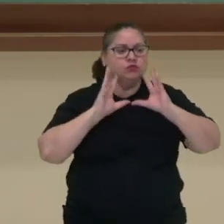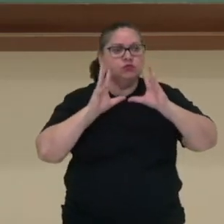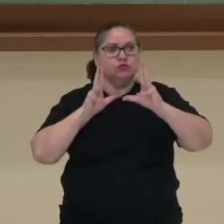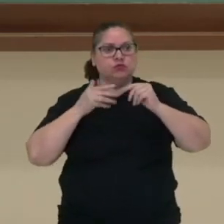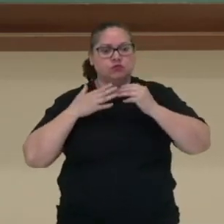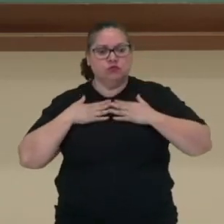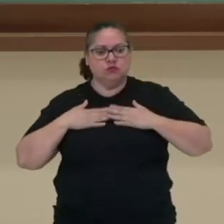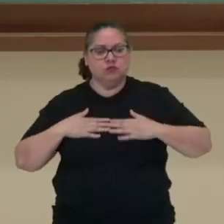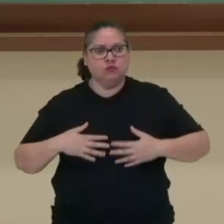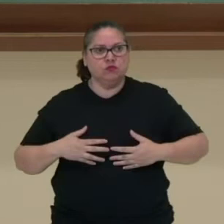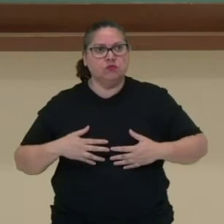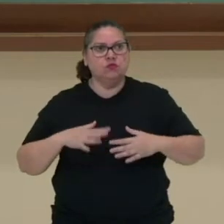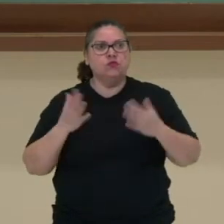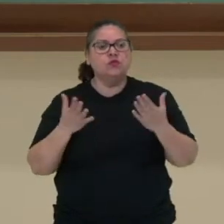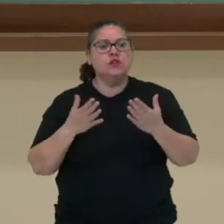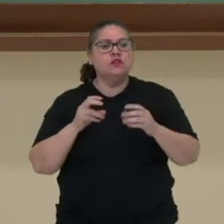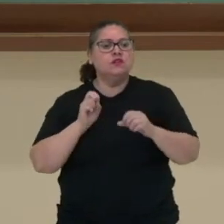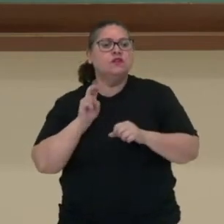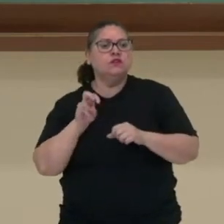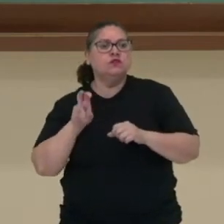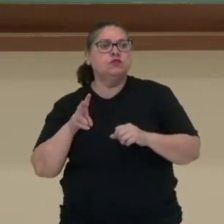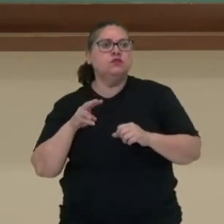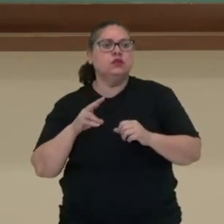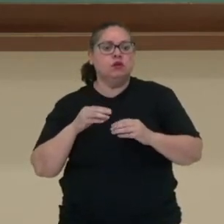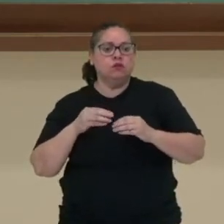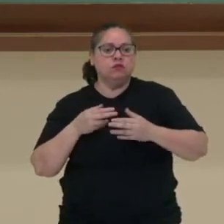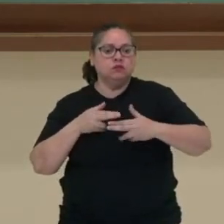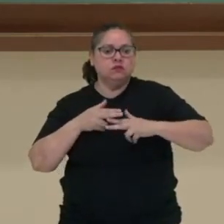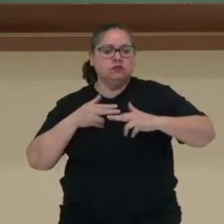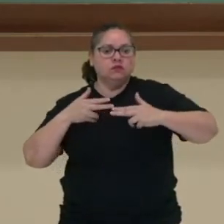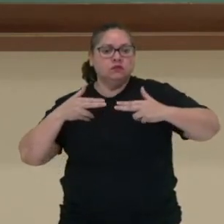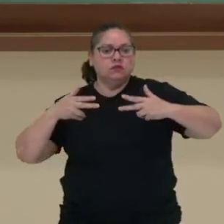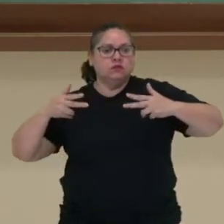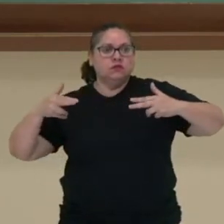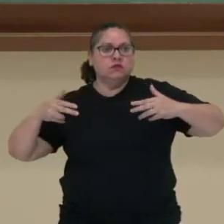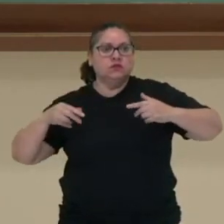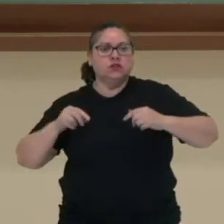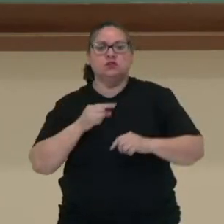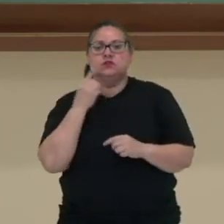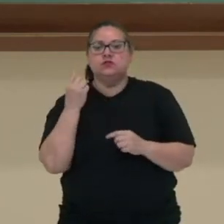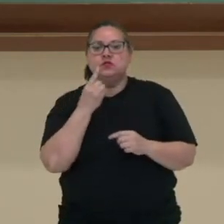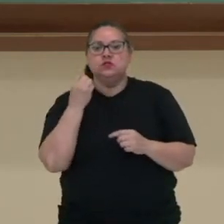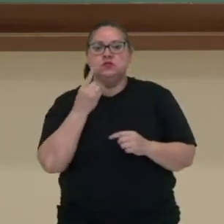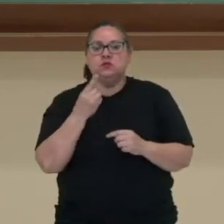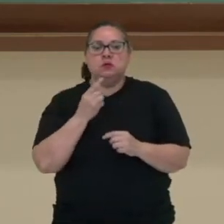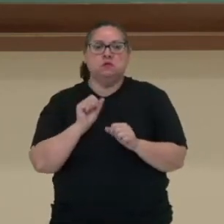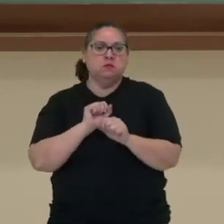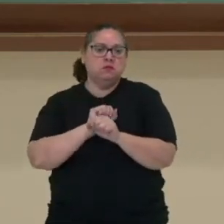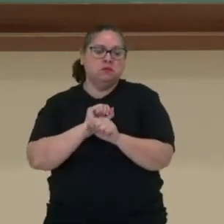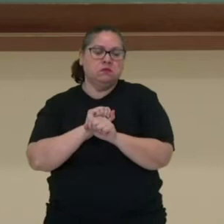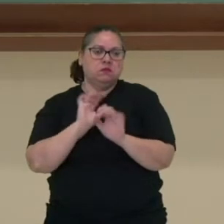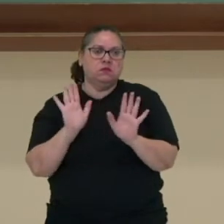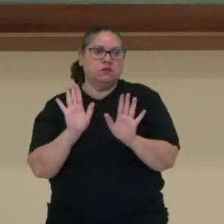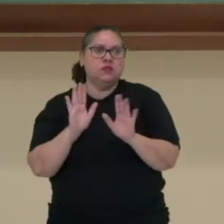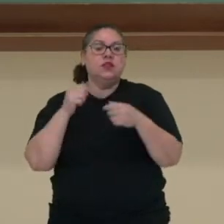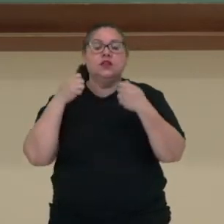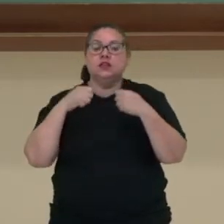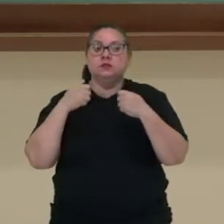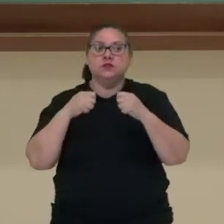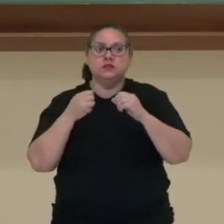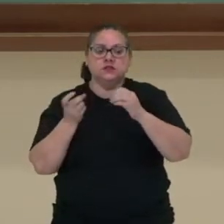só dessa forma que o vírus vai conseguir se multiplicar. Ele sozinho, ele não consegue fazer nada. Ele